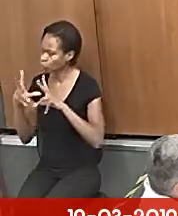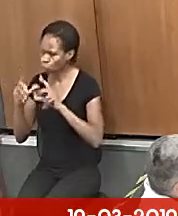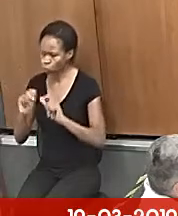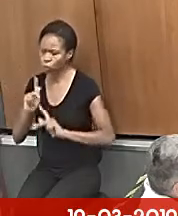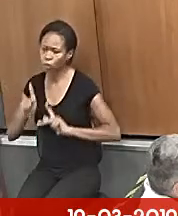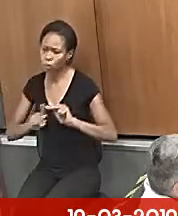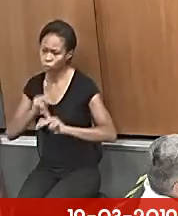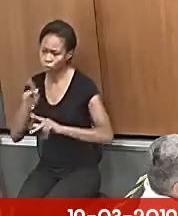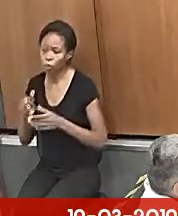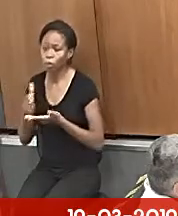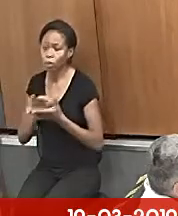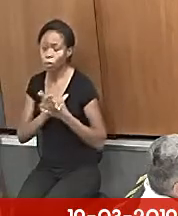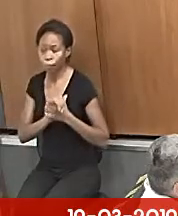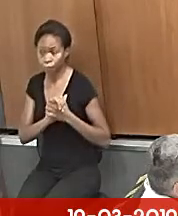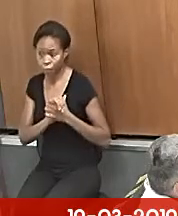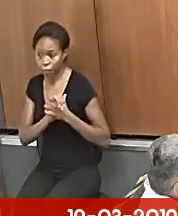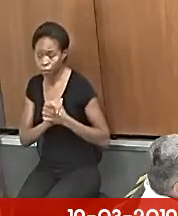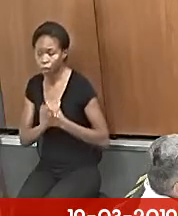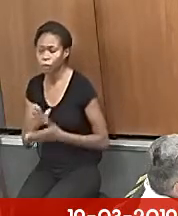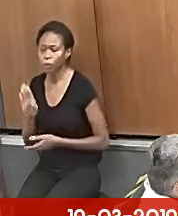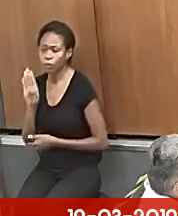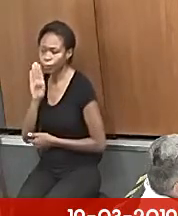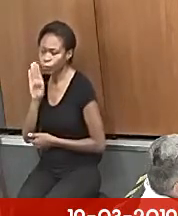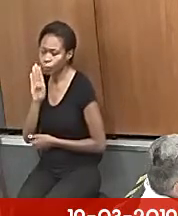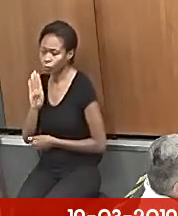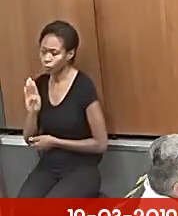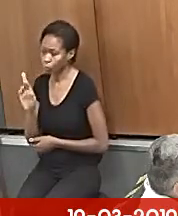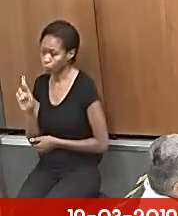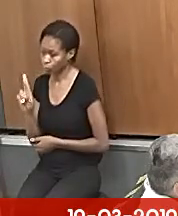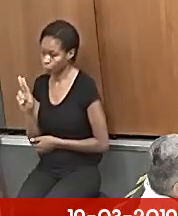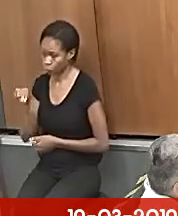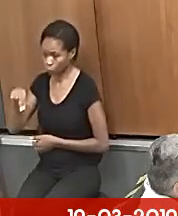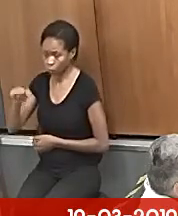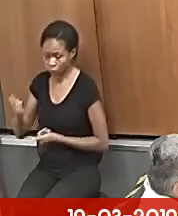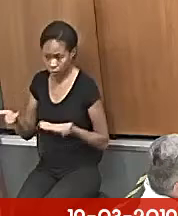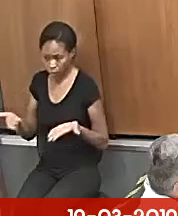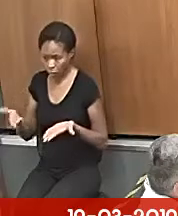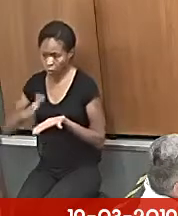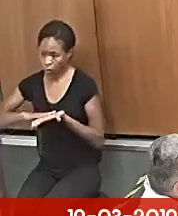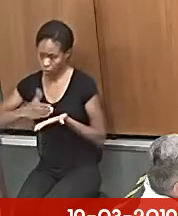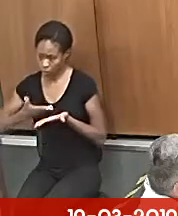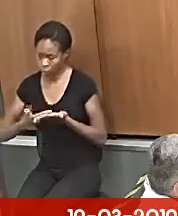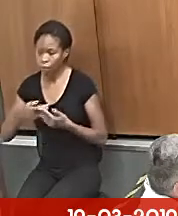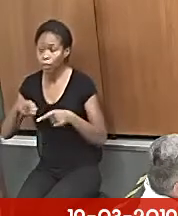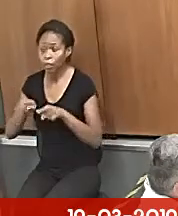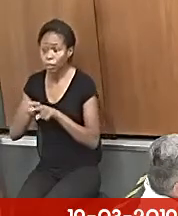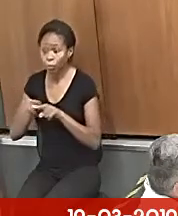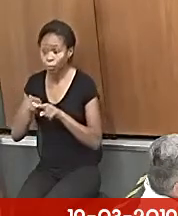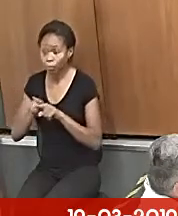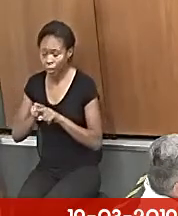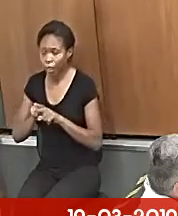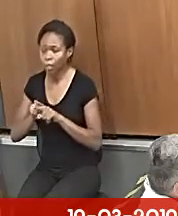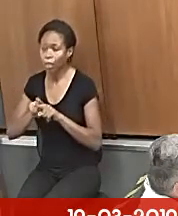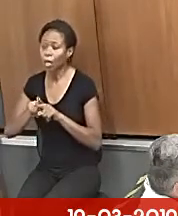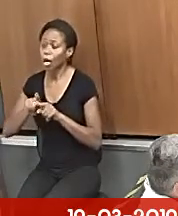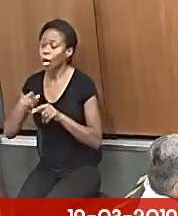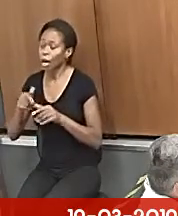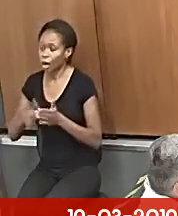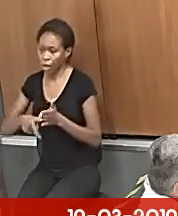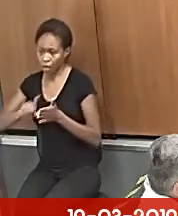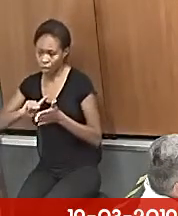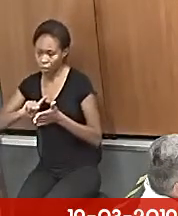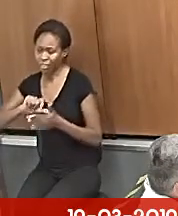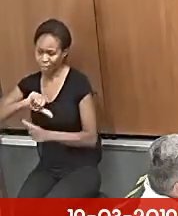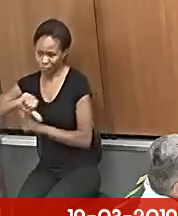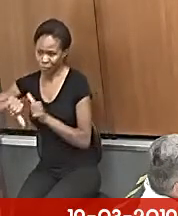parabenizar bruna que neste momento está fazendo a tradução como também aquela que esteve vai voltar alterna uma